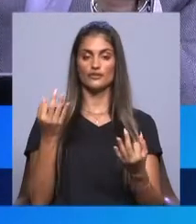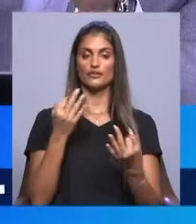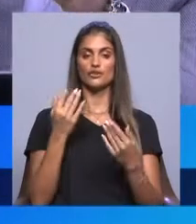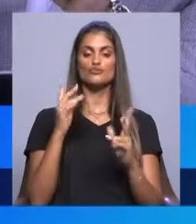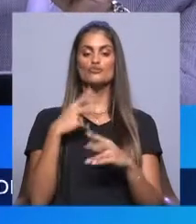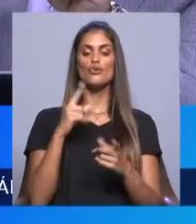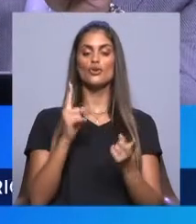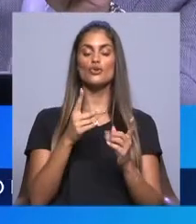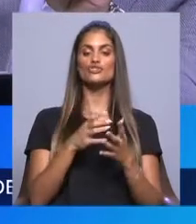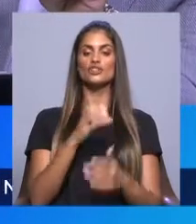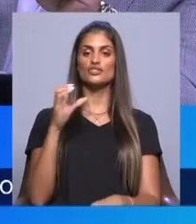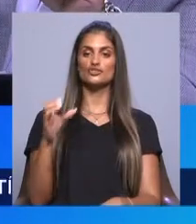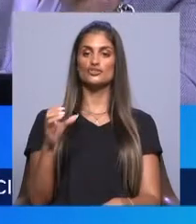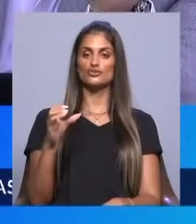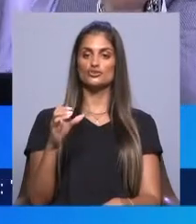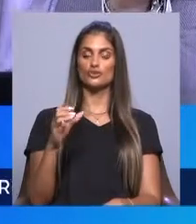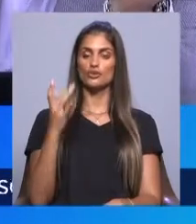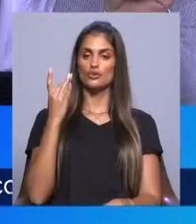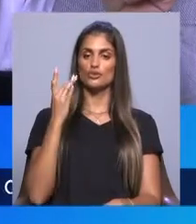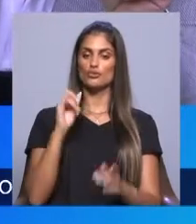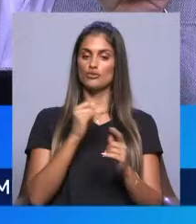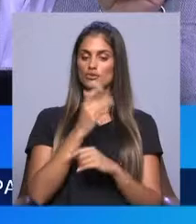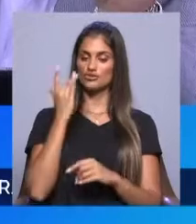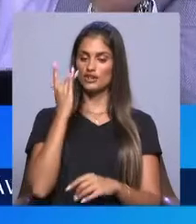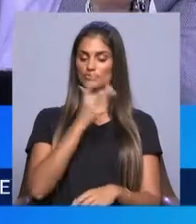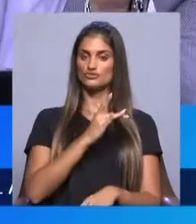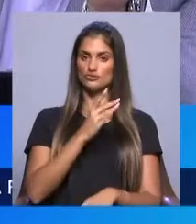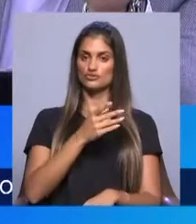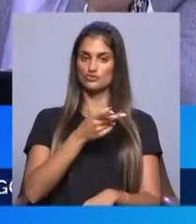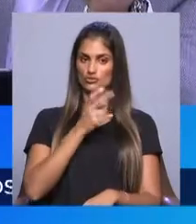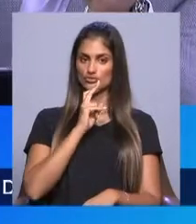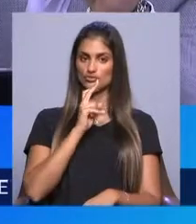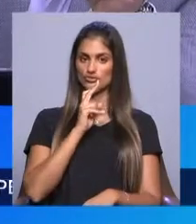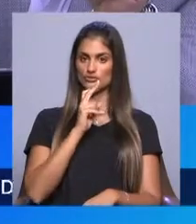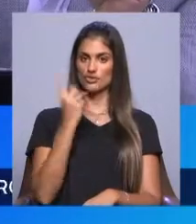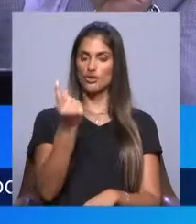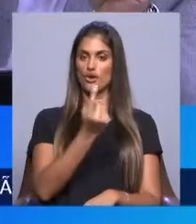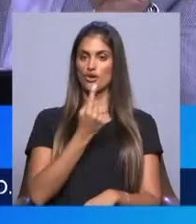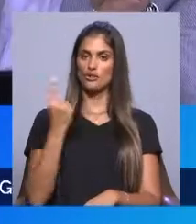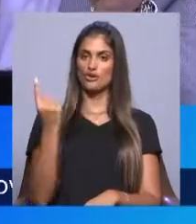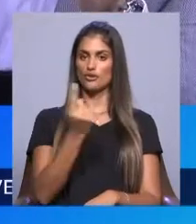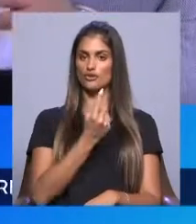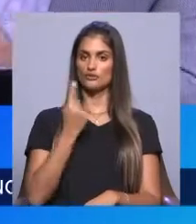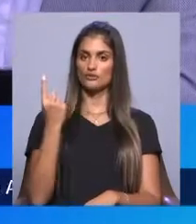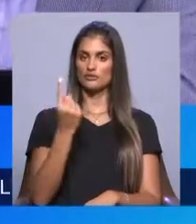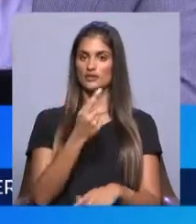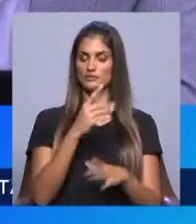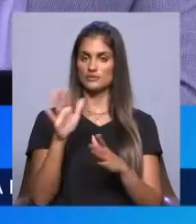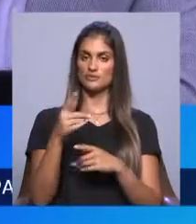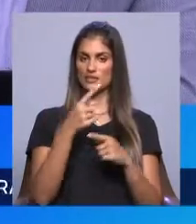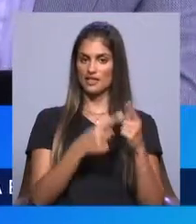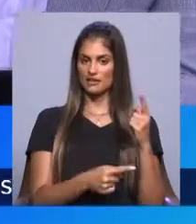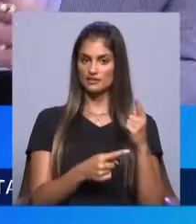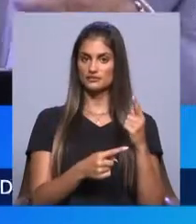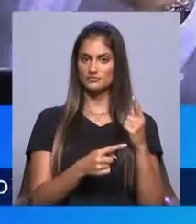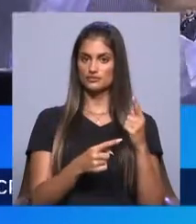estes cientistas? Que os buracos negros muito maciços rodam a uma velocidade de cerca de metade